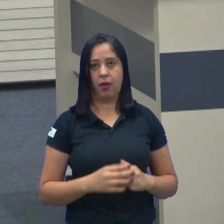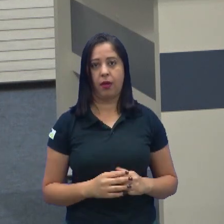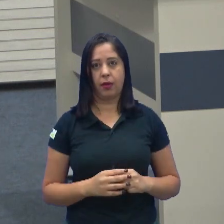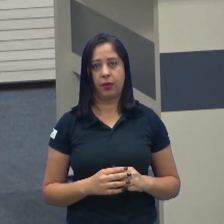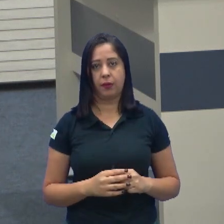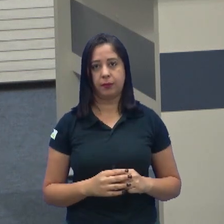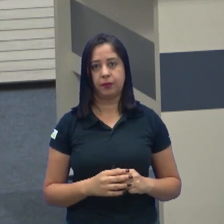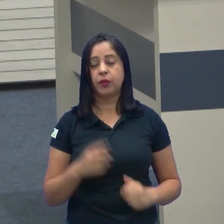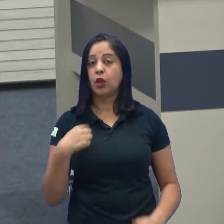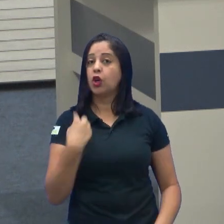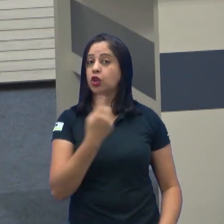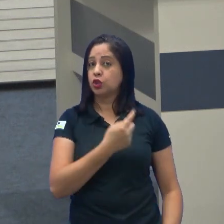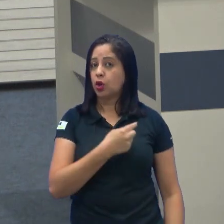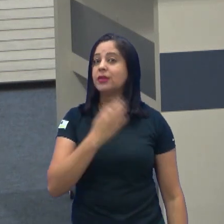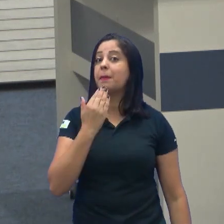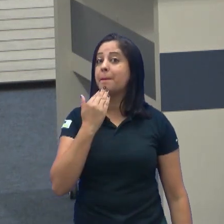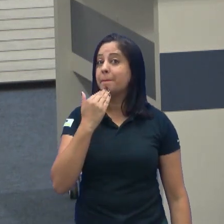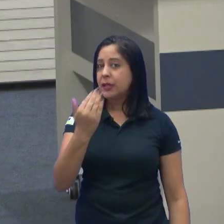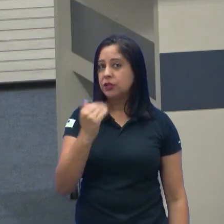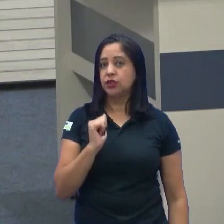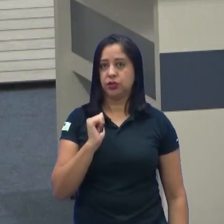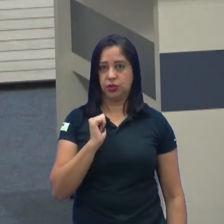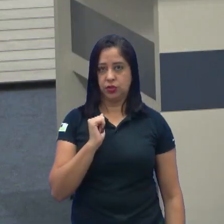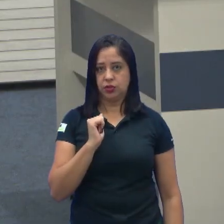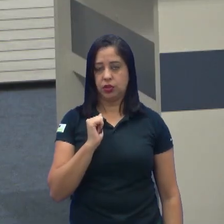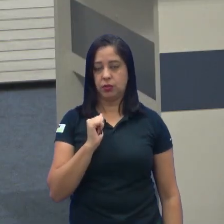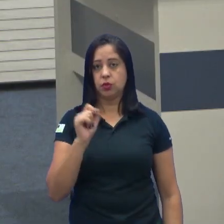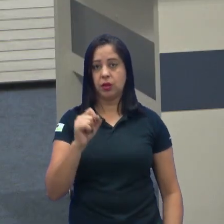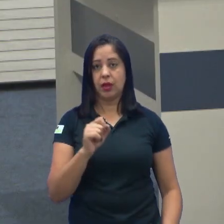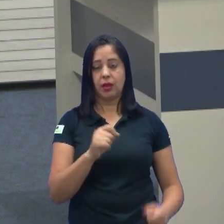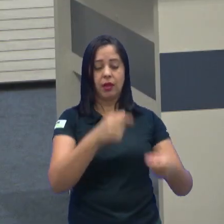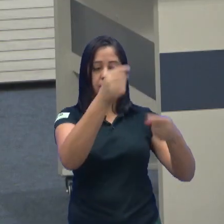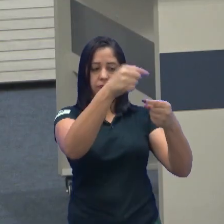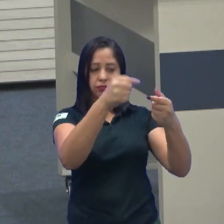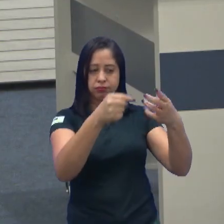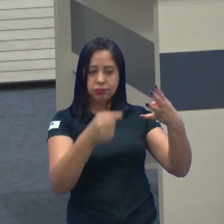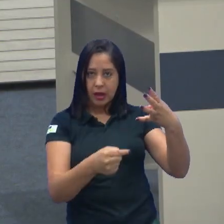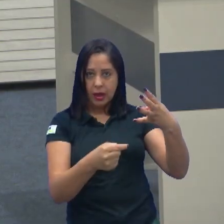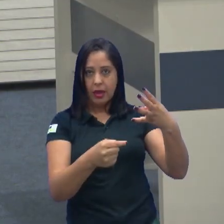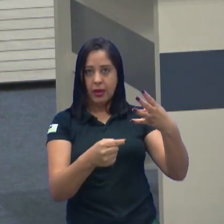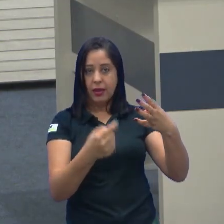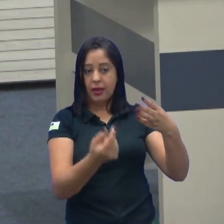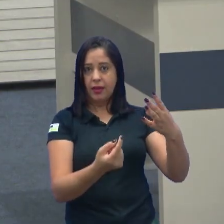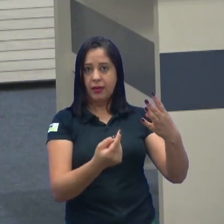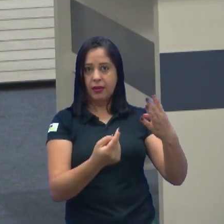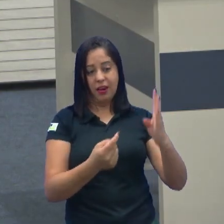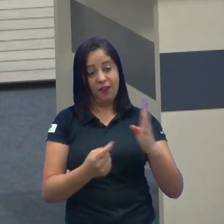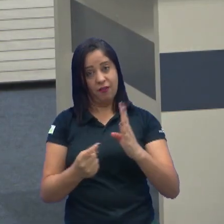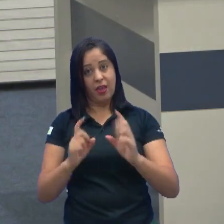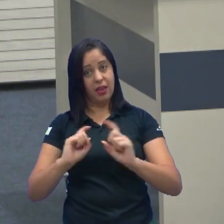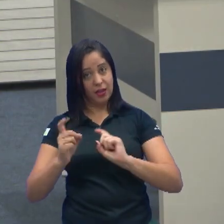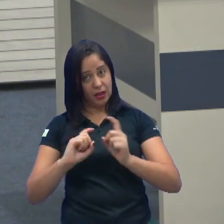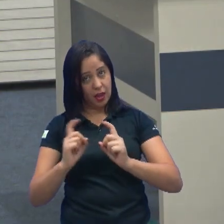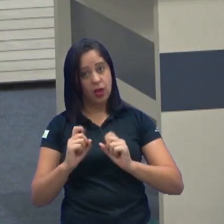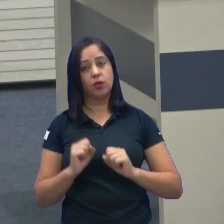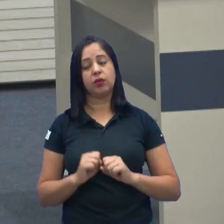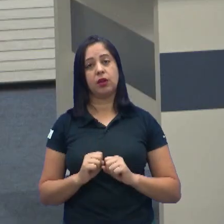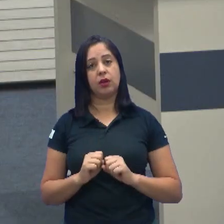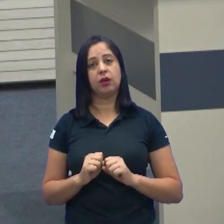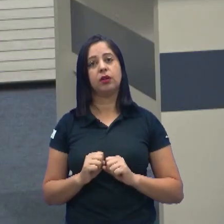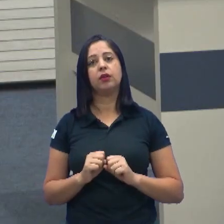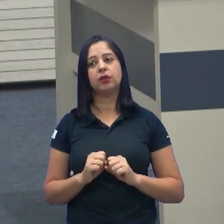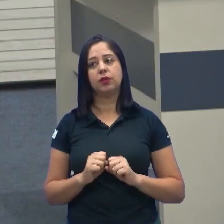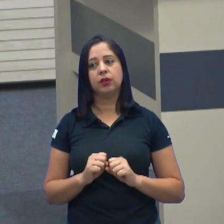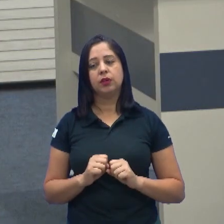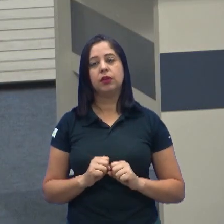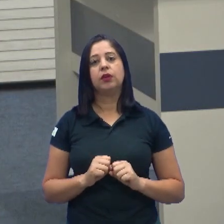Nós pedimos aí que ele seja recebido pelo líder do governo, Zé Luiz, que já esteve na reunião lá na região.